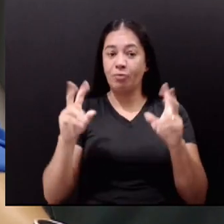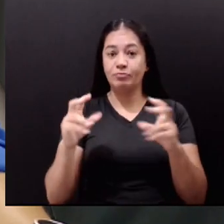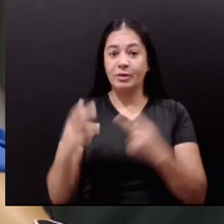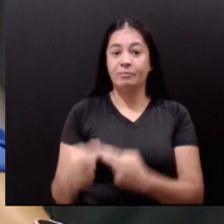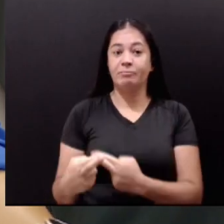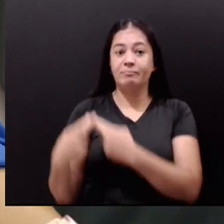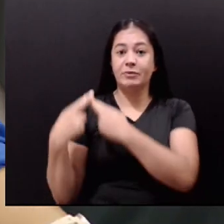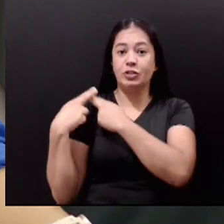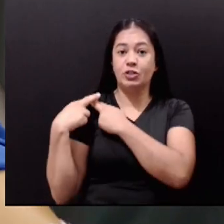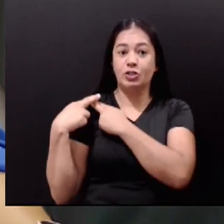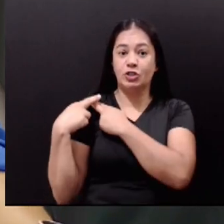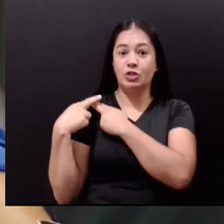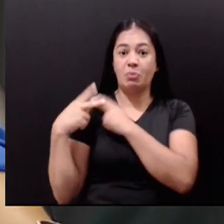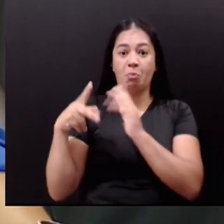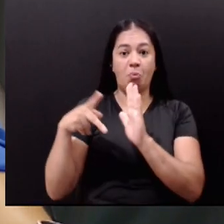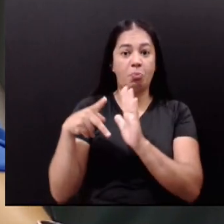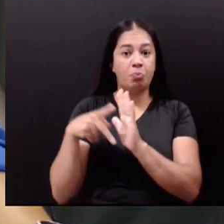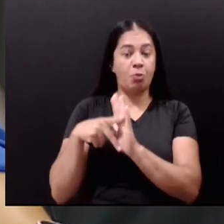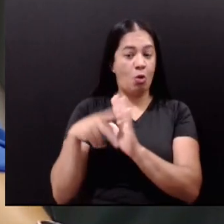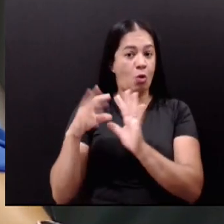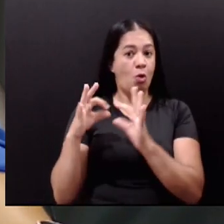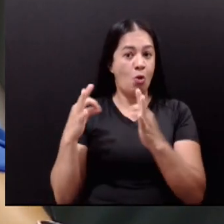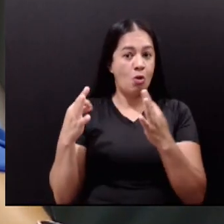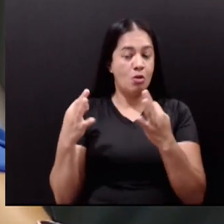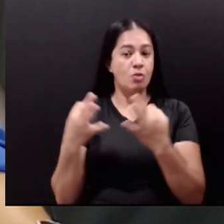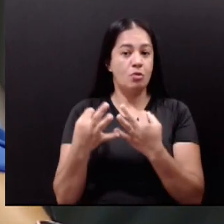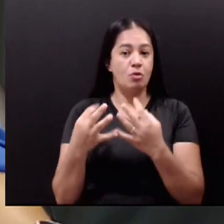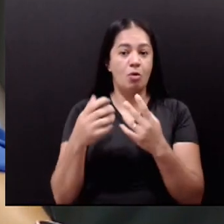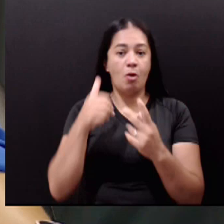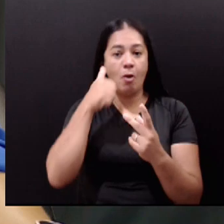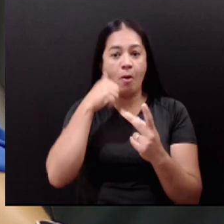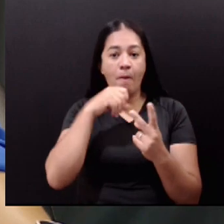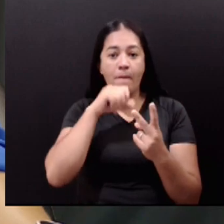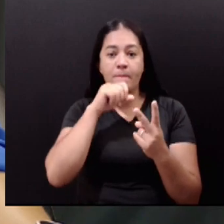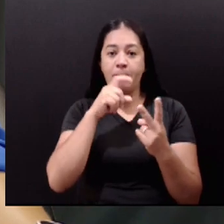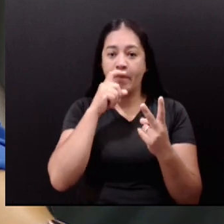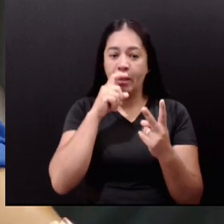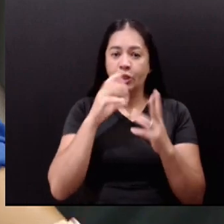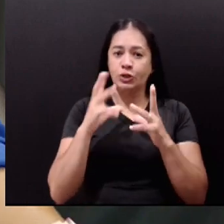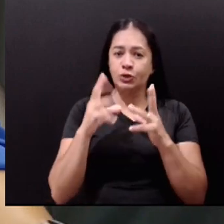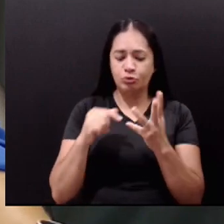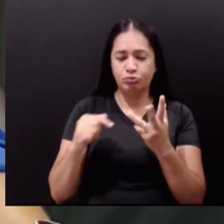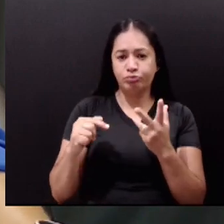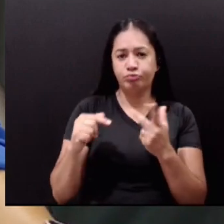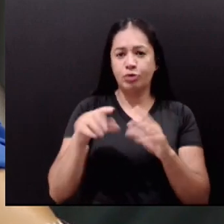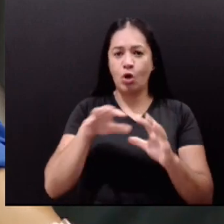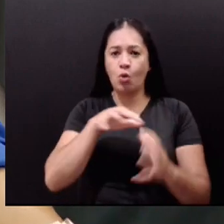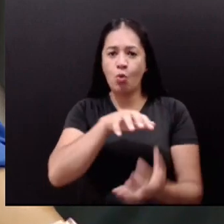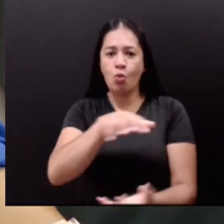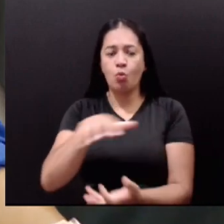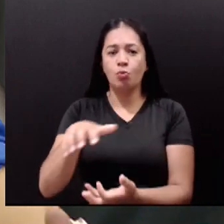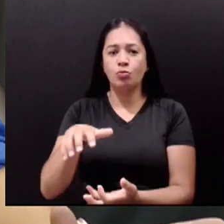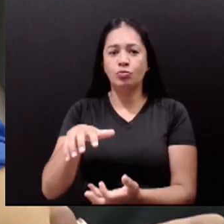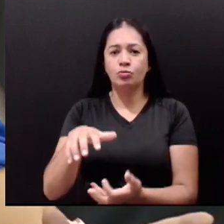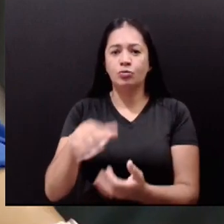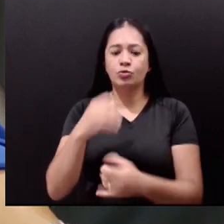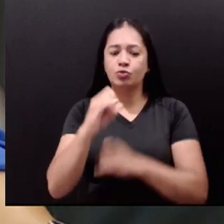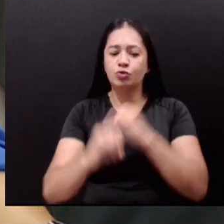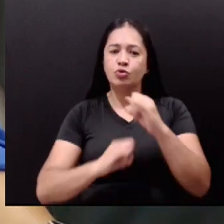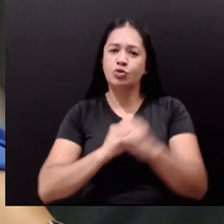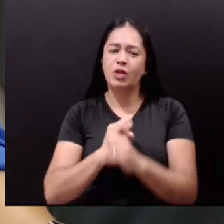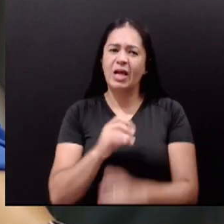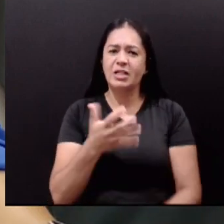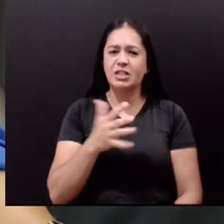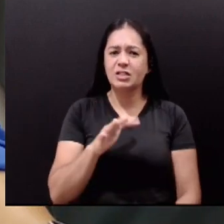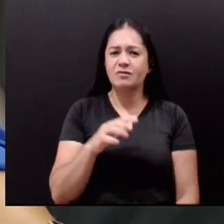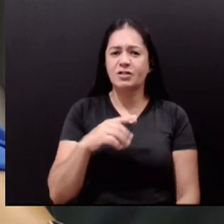né, dos pais e de tudo que acerca esse mundo digital, que a gente às vezes nem sabe o que está